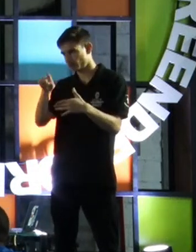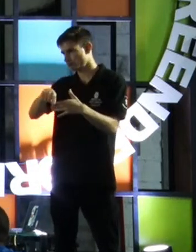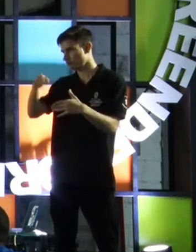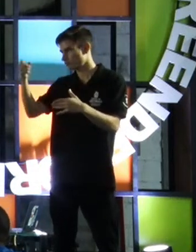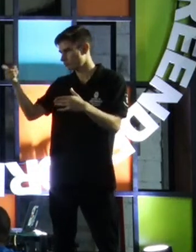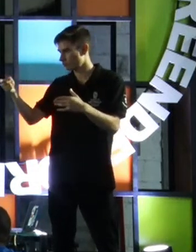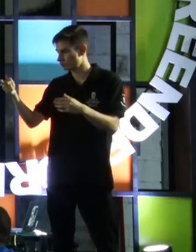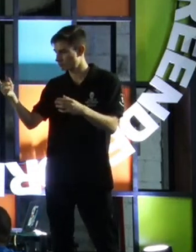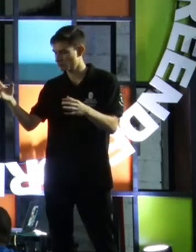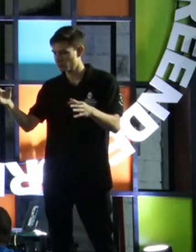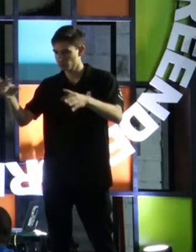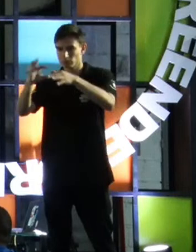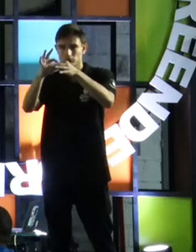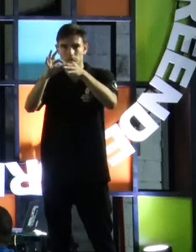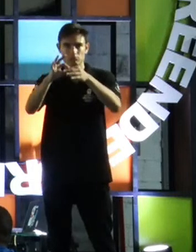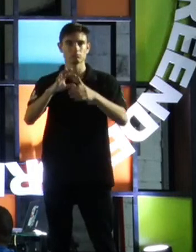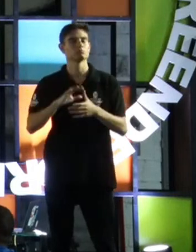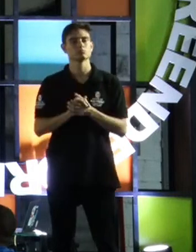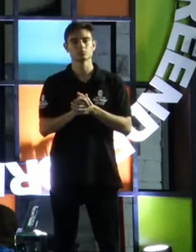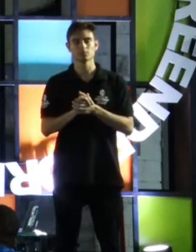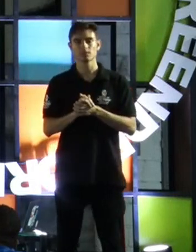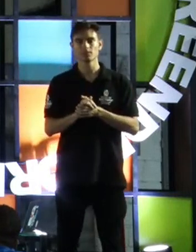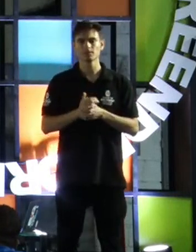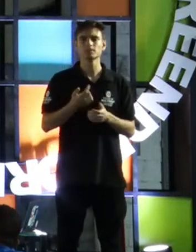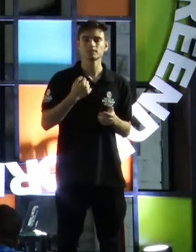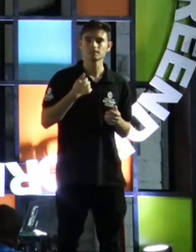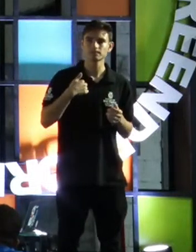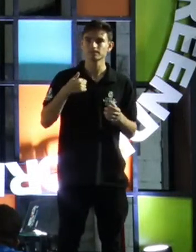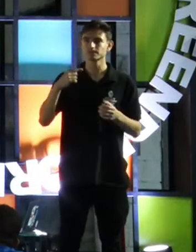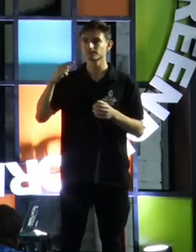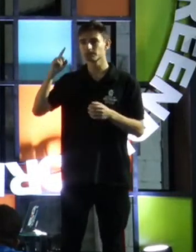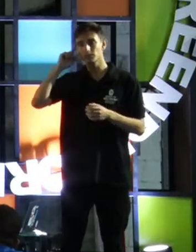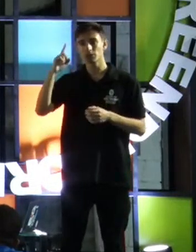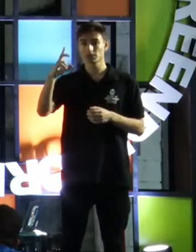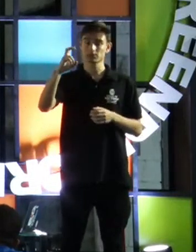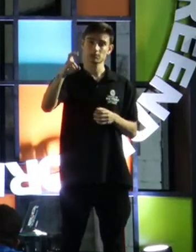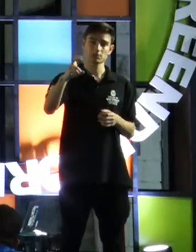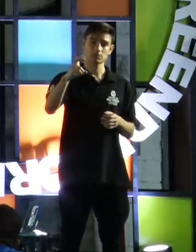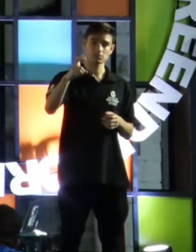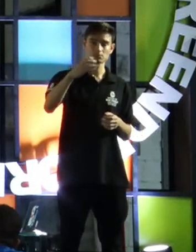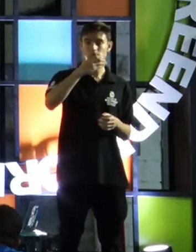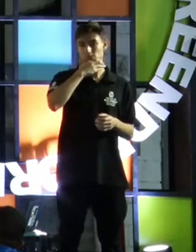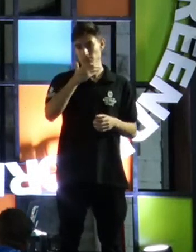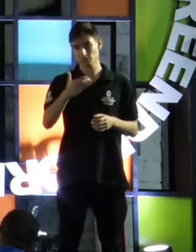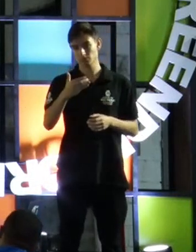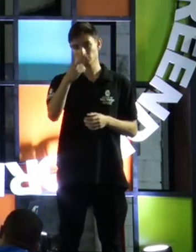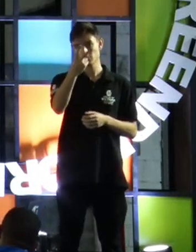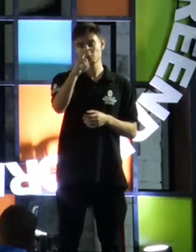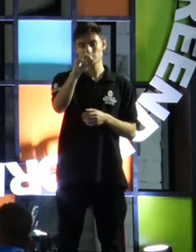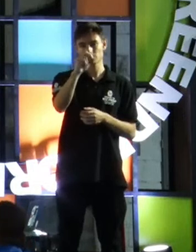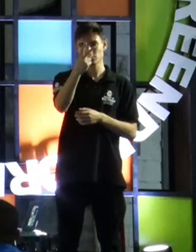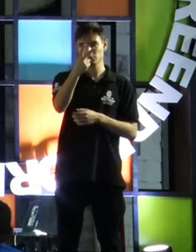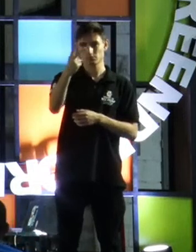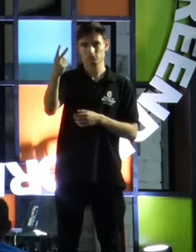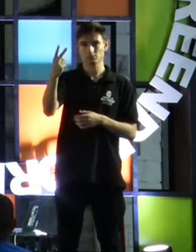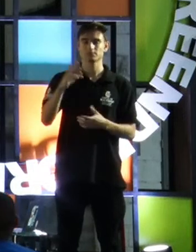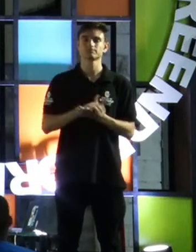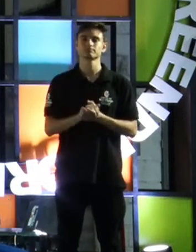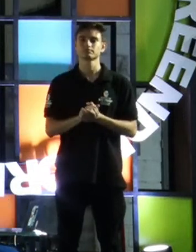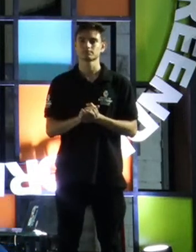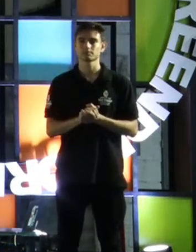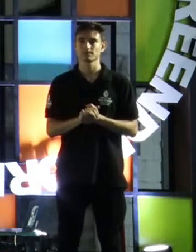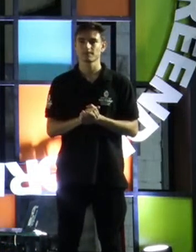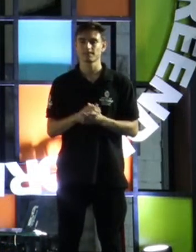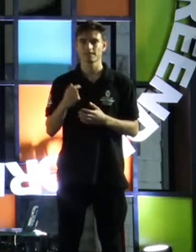e conectar tudo isso. Aí eu chego no dia 5 de dezembro de 2022. Fui